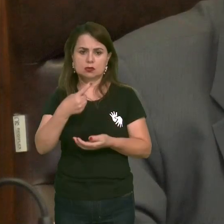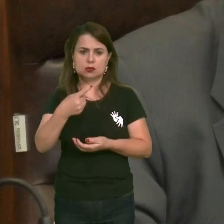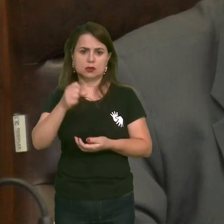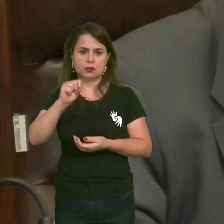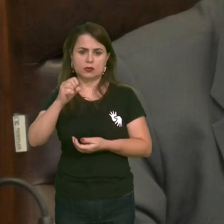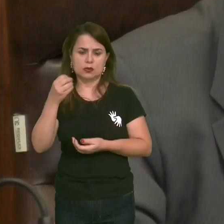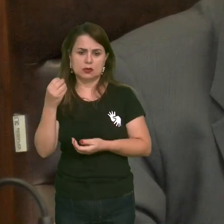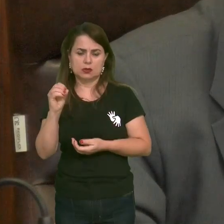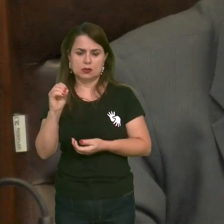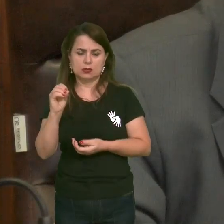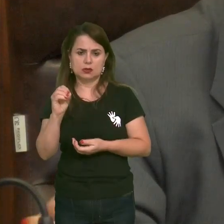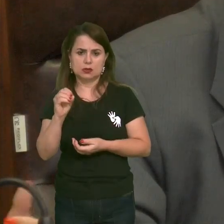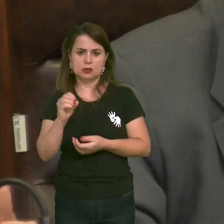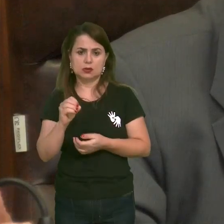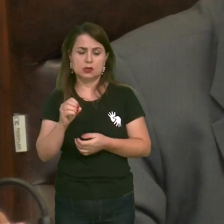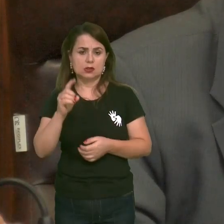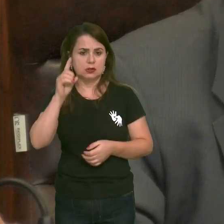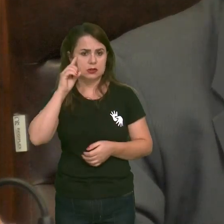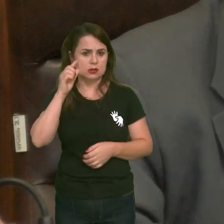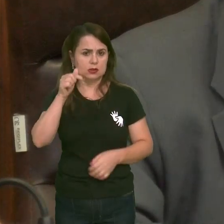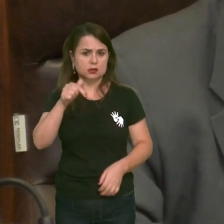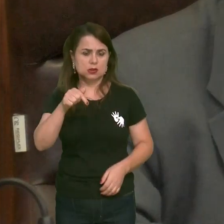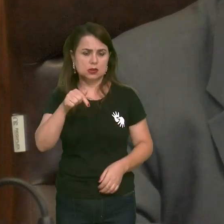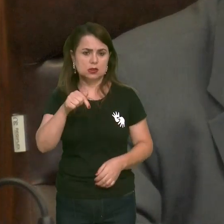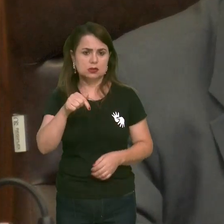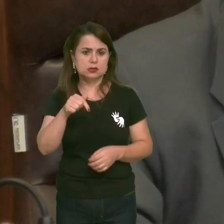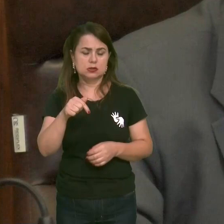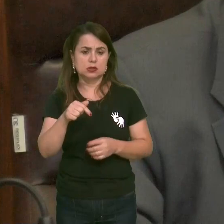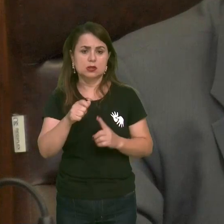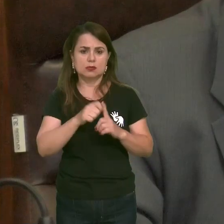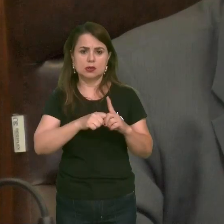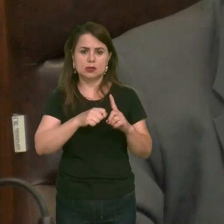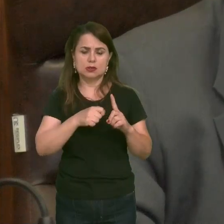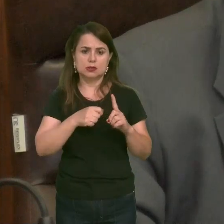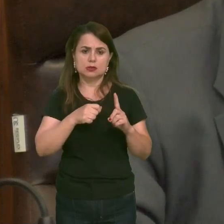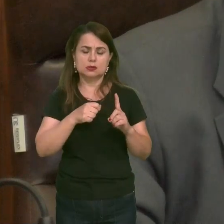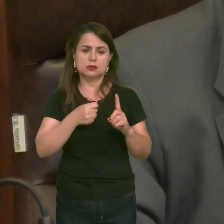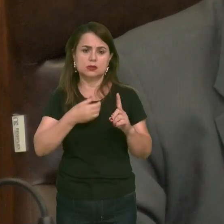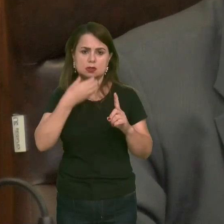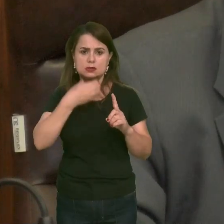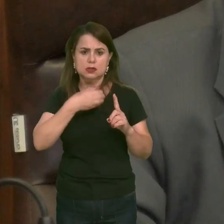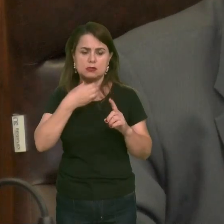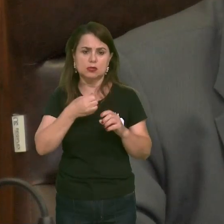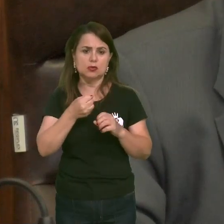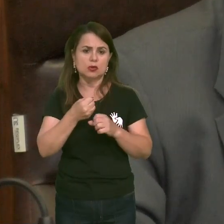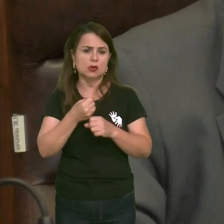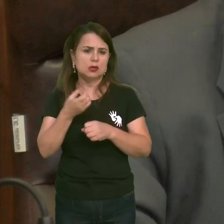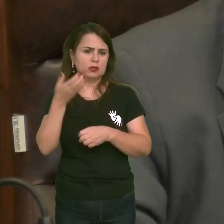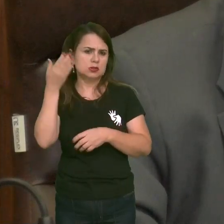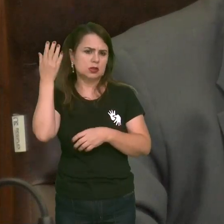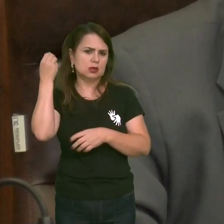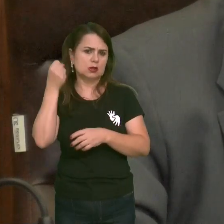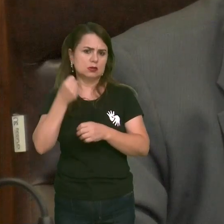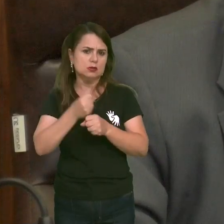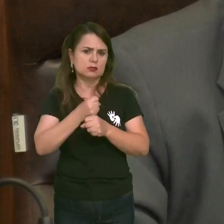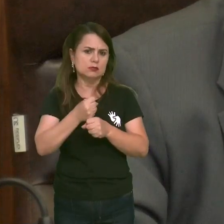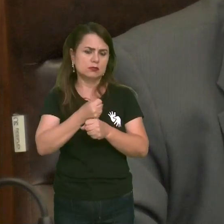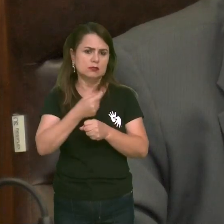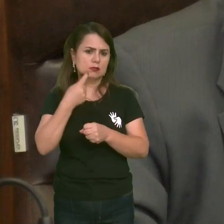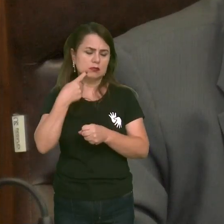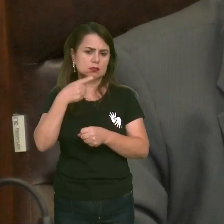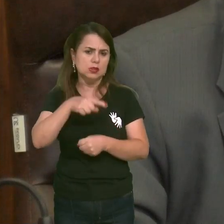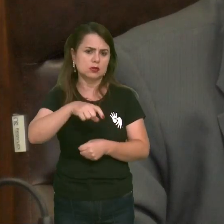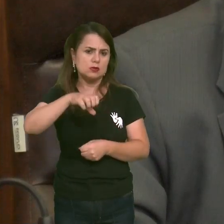resolução 183 e 7 de Dezembro de 1991 Regimento Interno discussão única do projeto de lei número